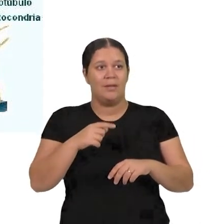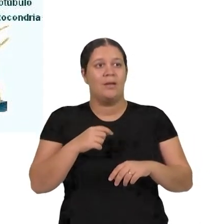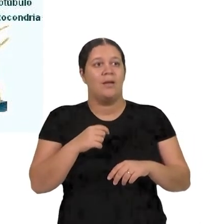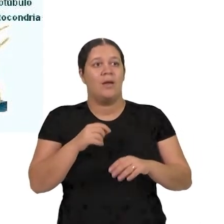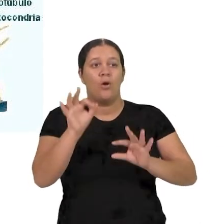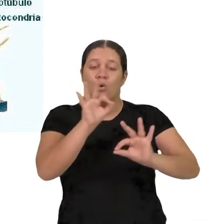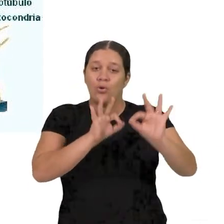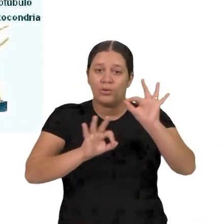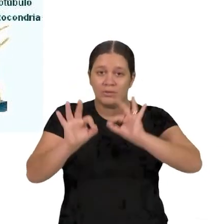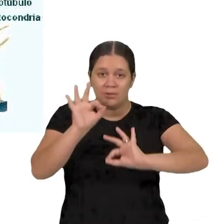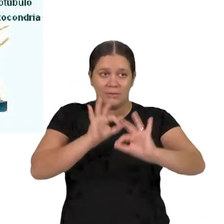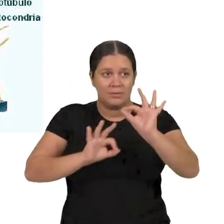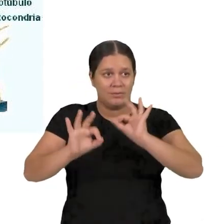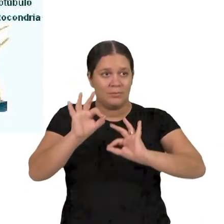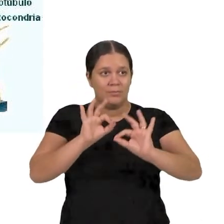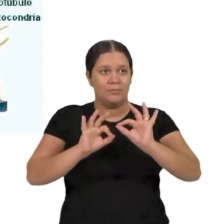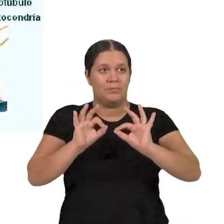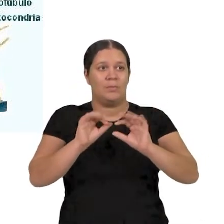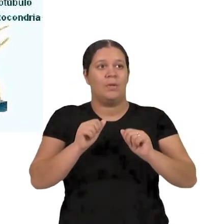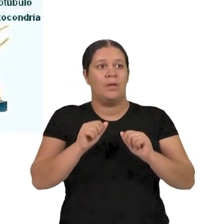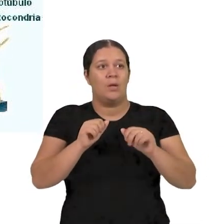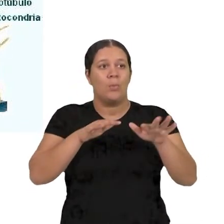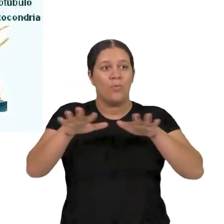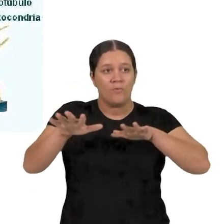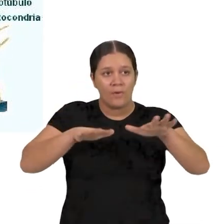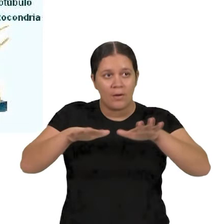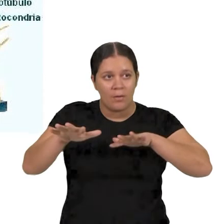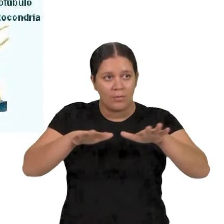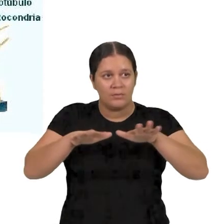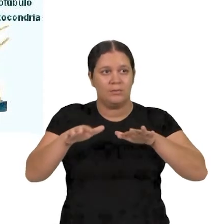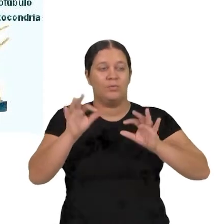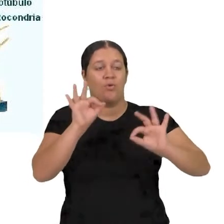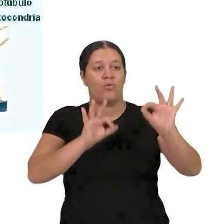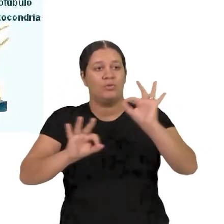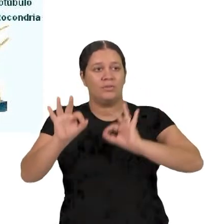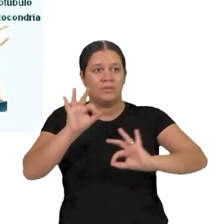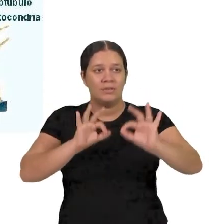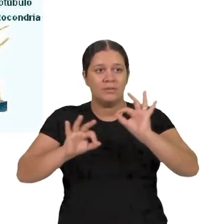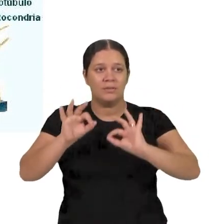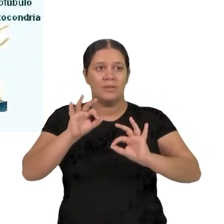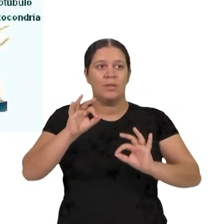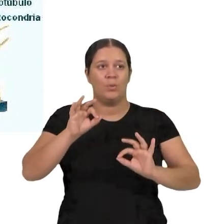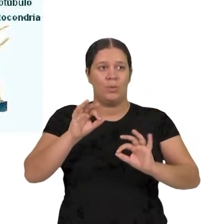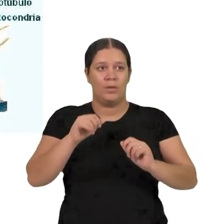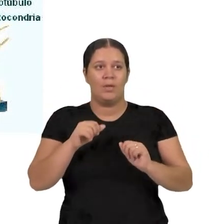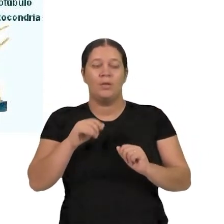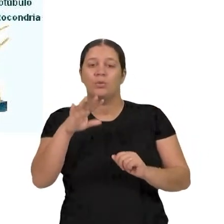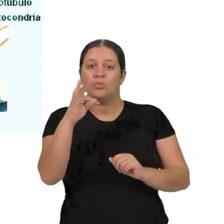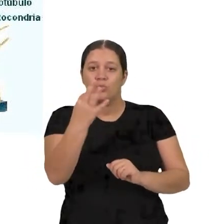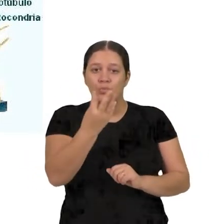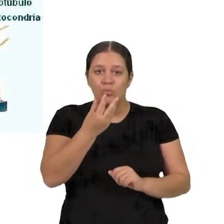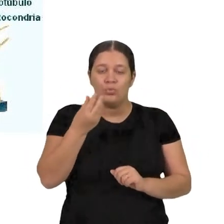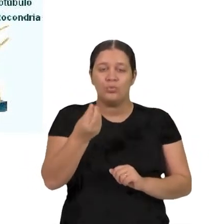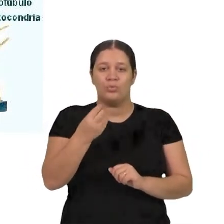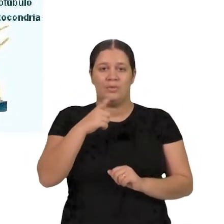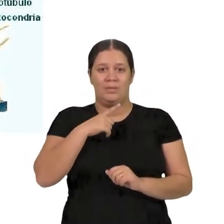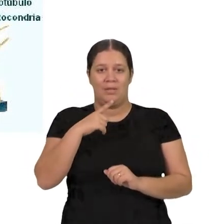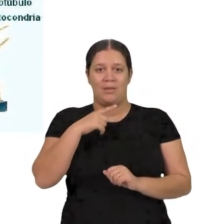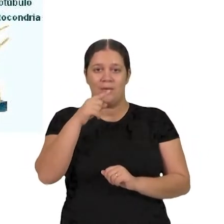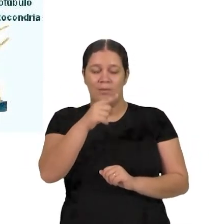tá? Os movimentos celulares, organização de cílios e flagelos, então tudo isso vai